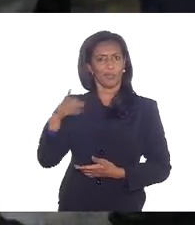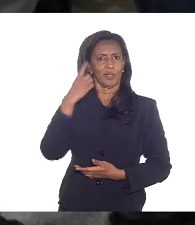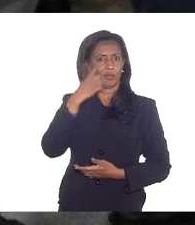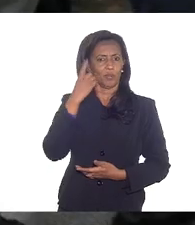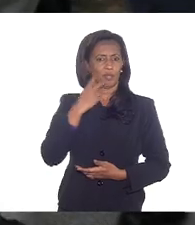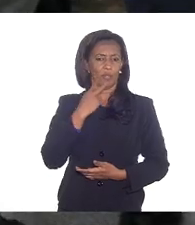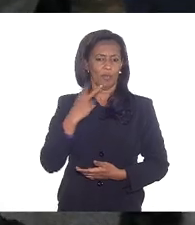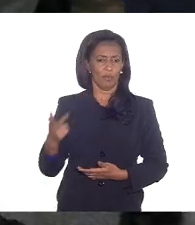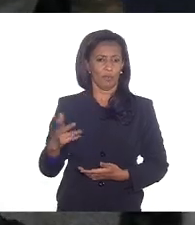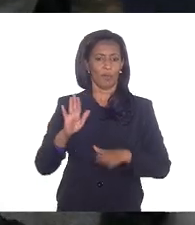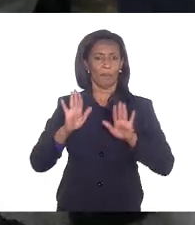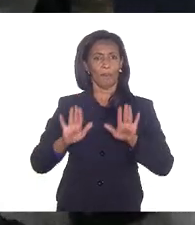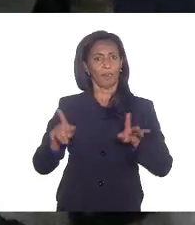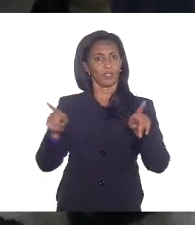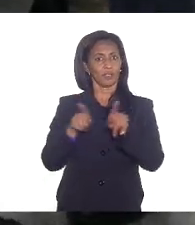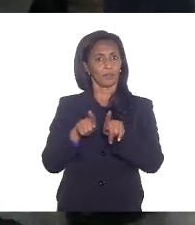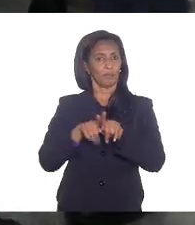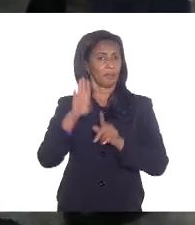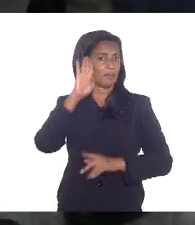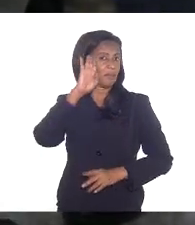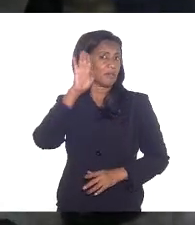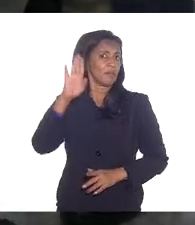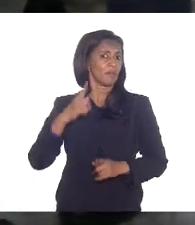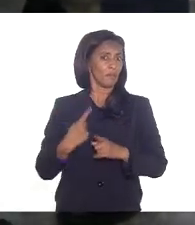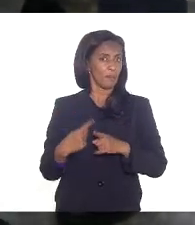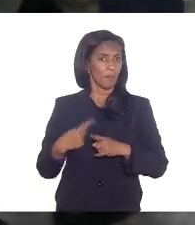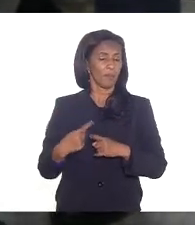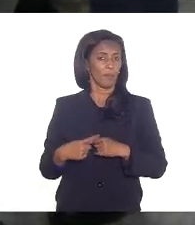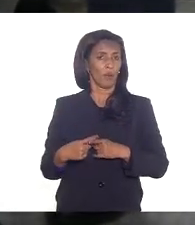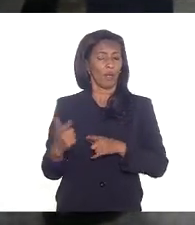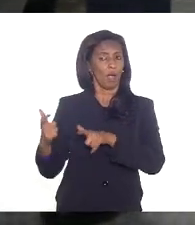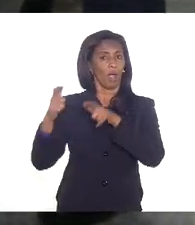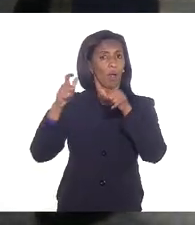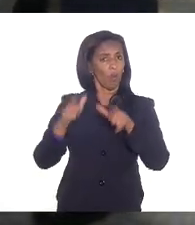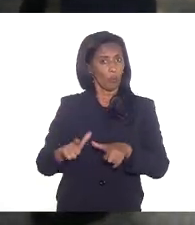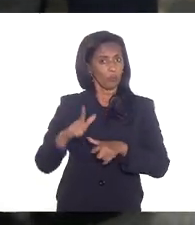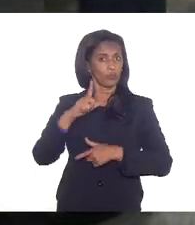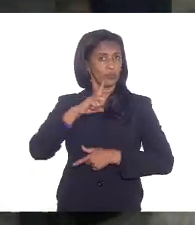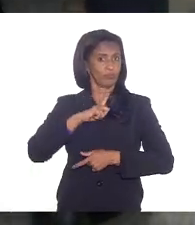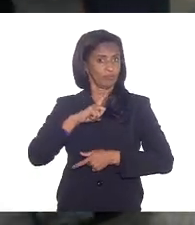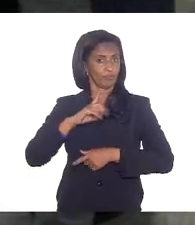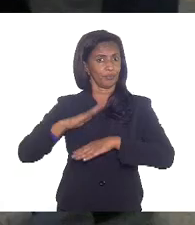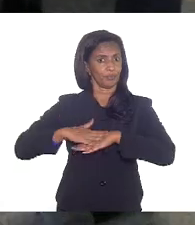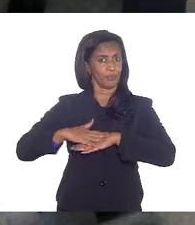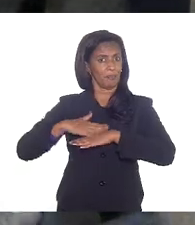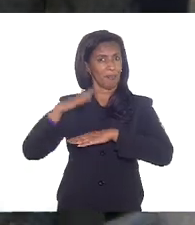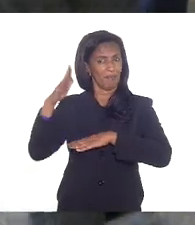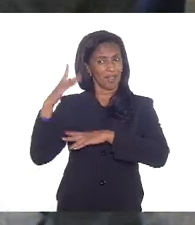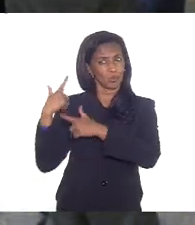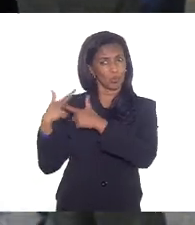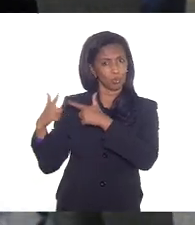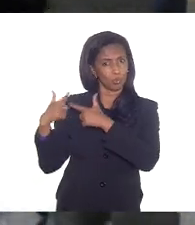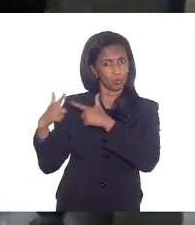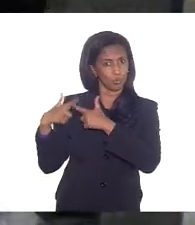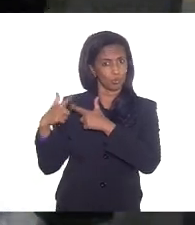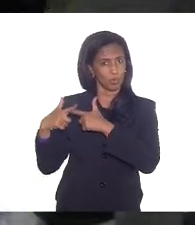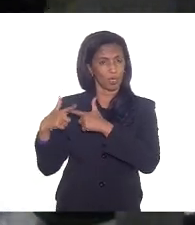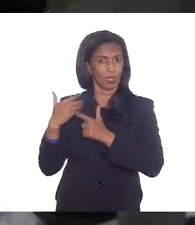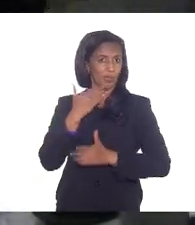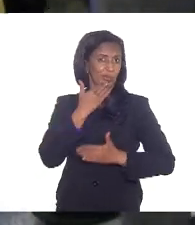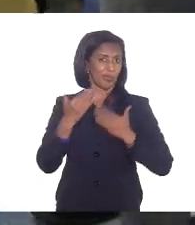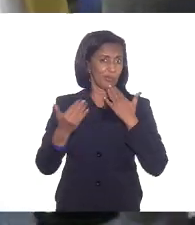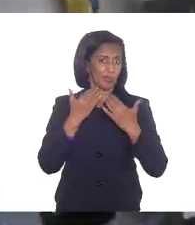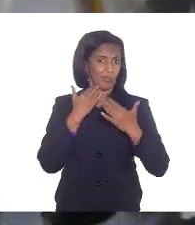citou mas também e principalmente porque aonde há mais congestionamento de